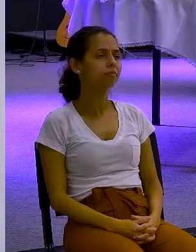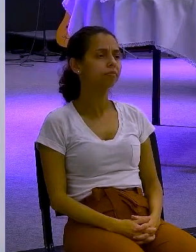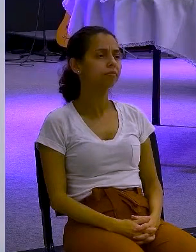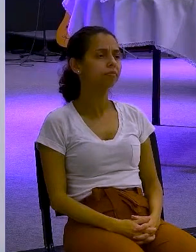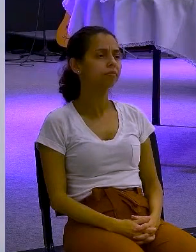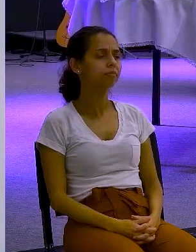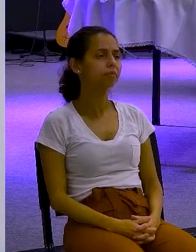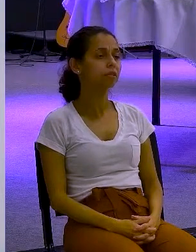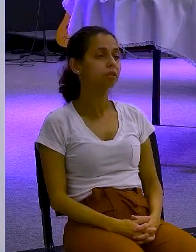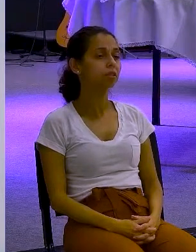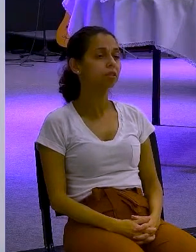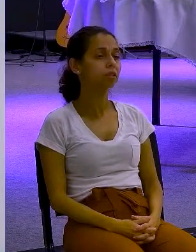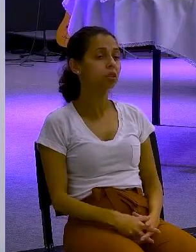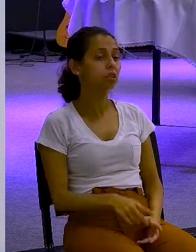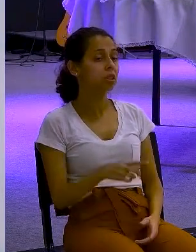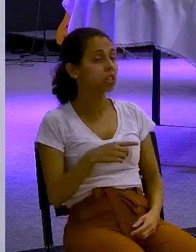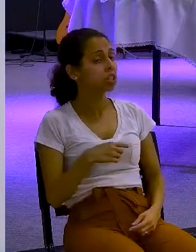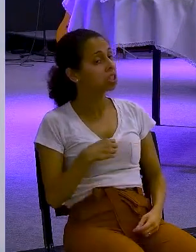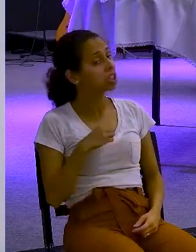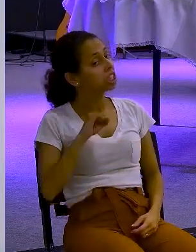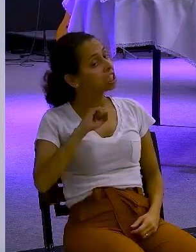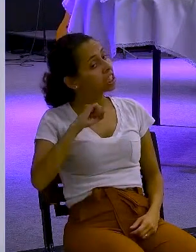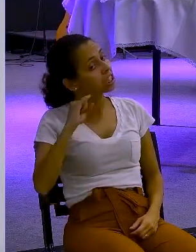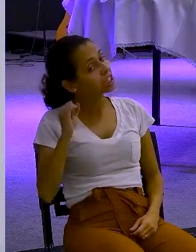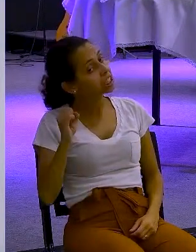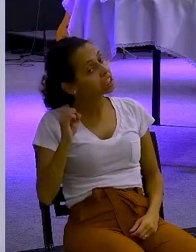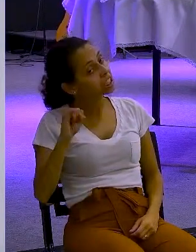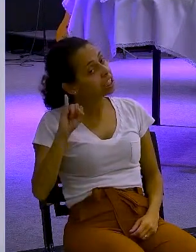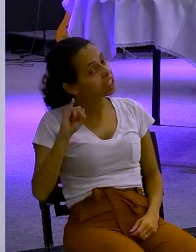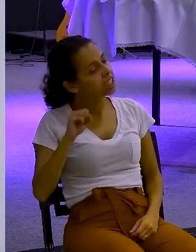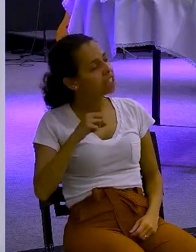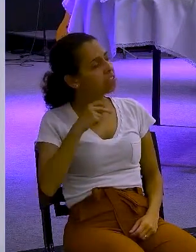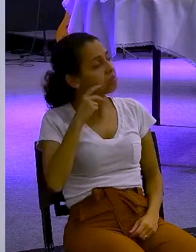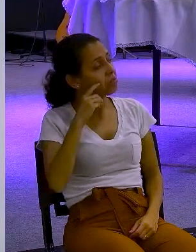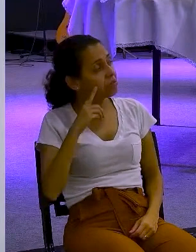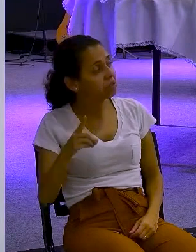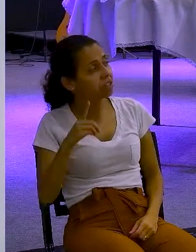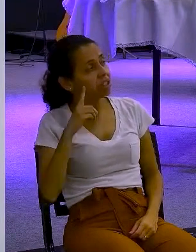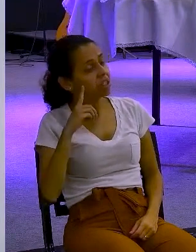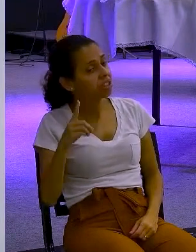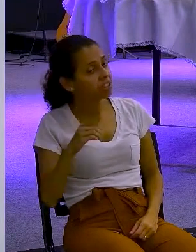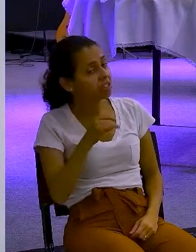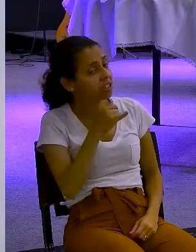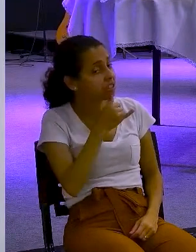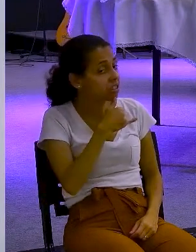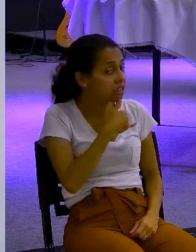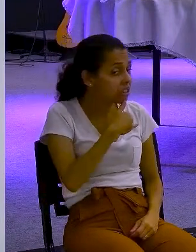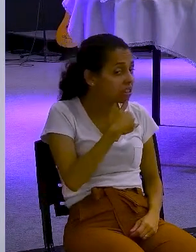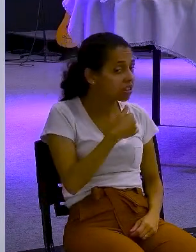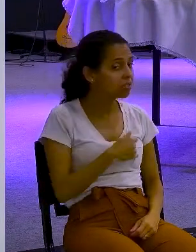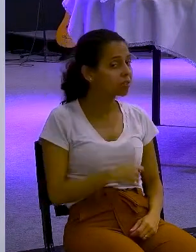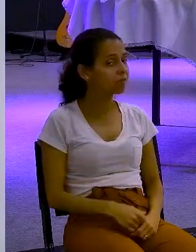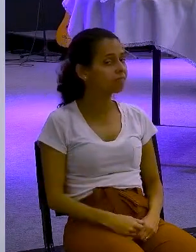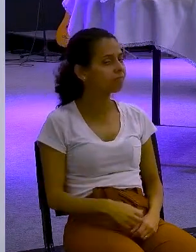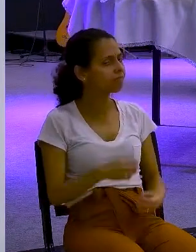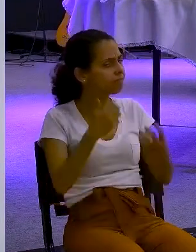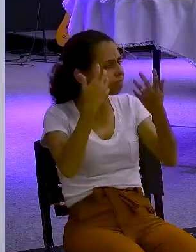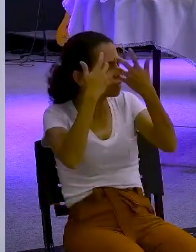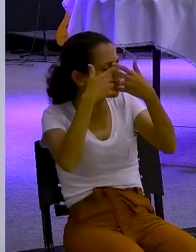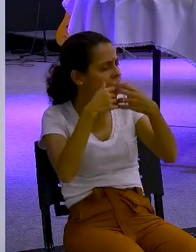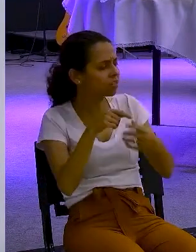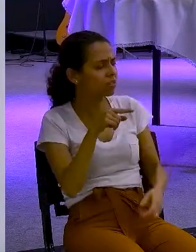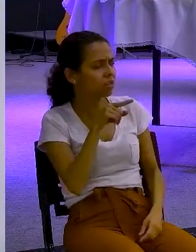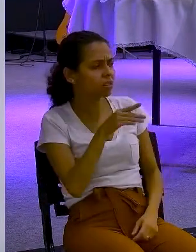Se os seus dias são de maior tristeza do que de alegria, repense se de fato você já conhece Jesus. Porque quando conhecemos a